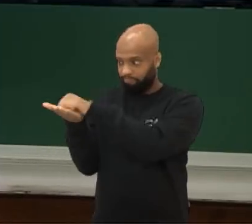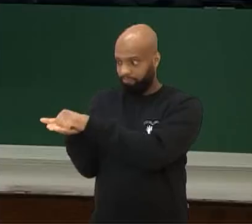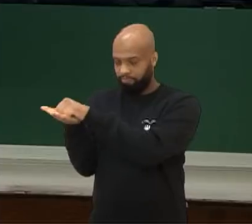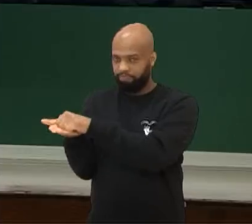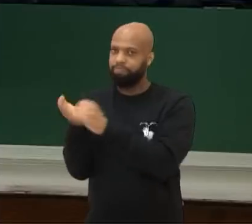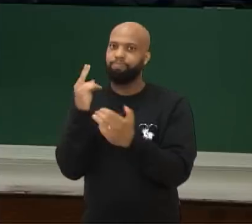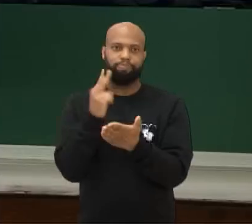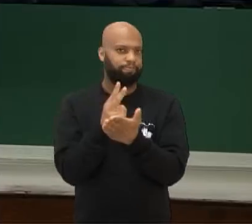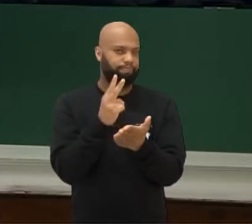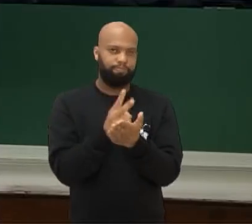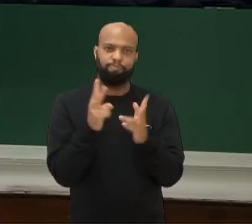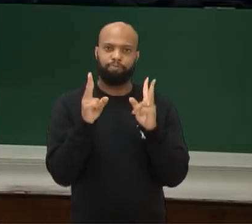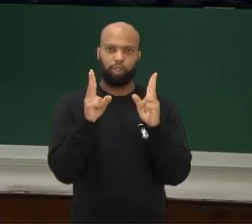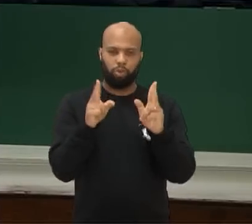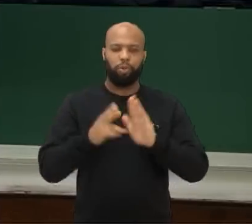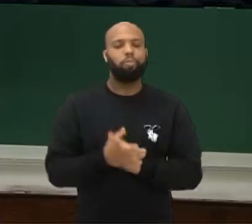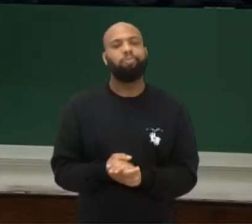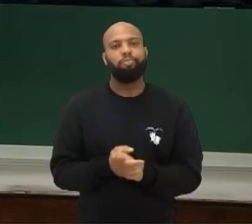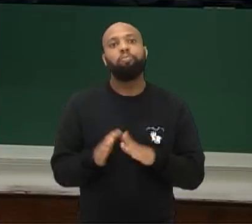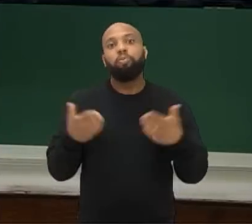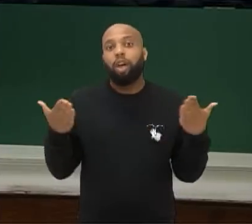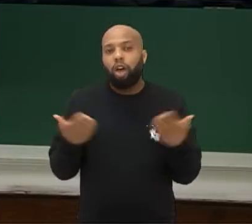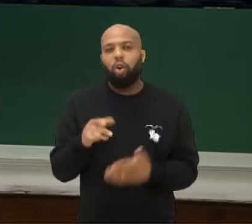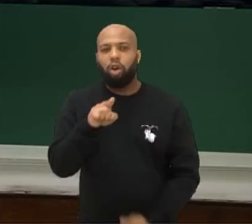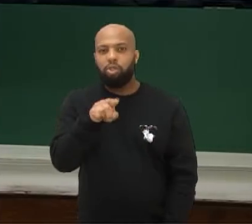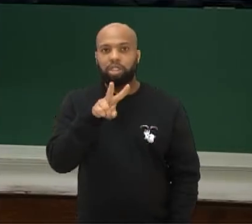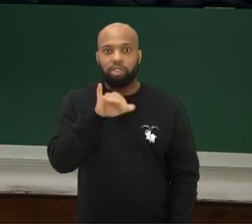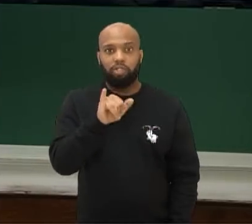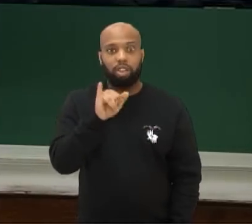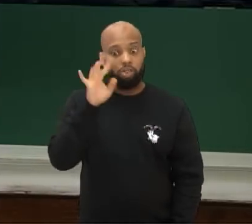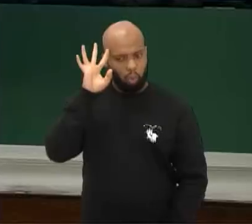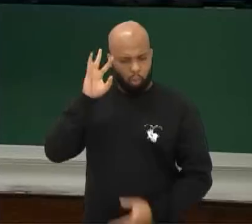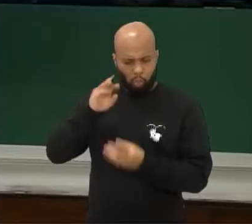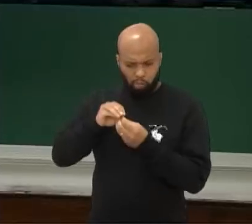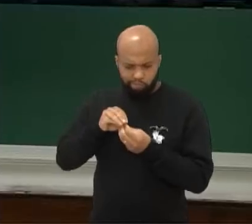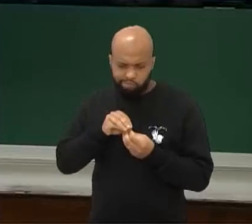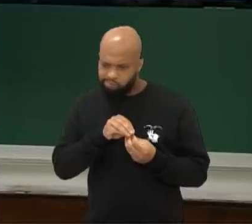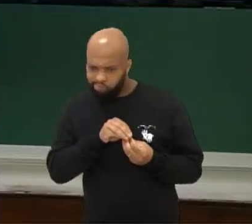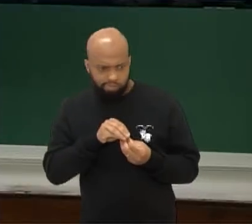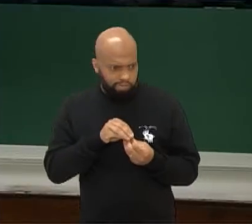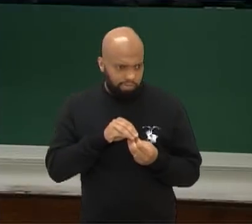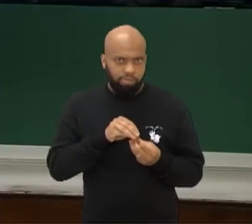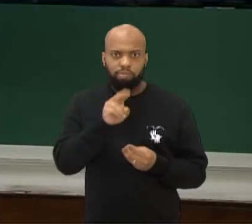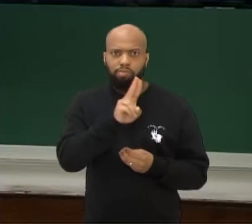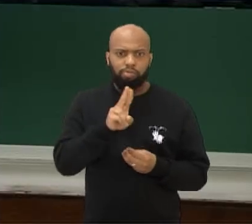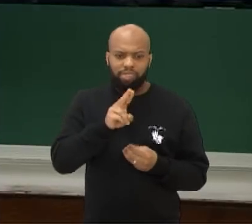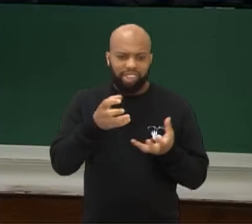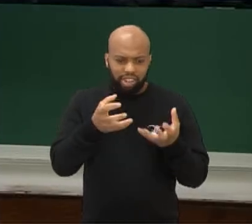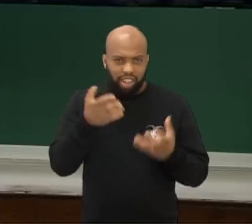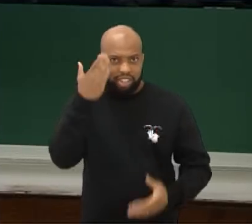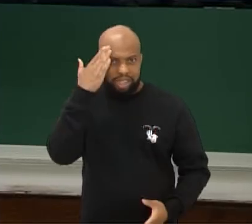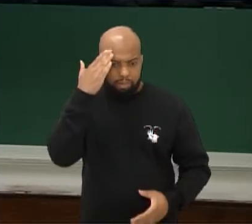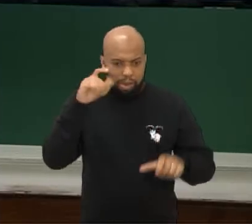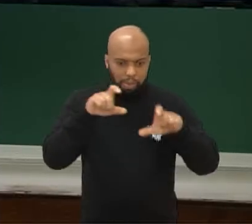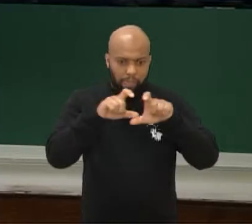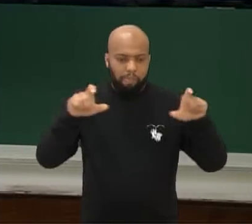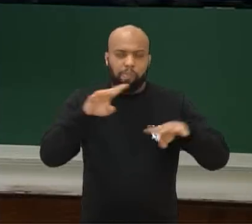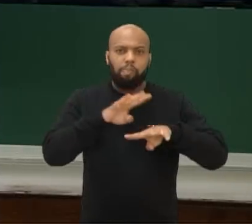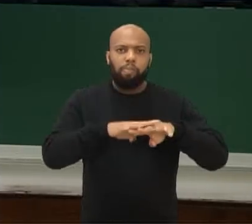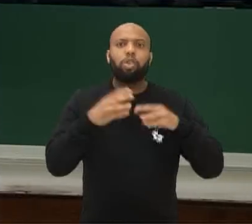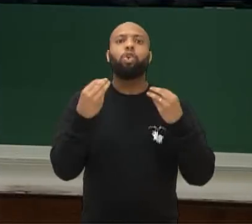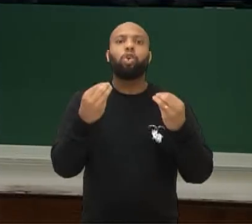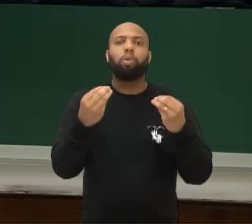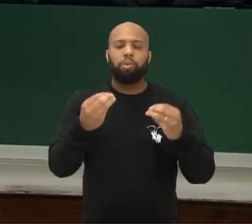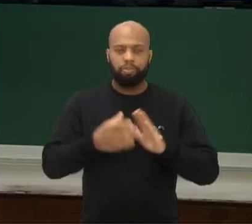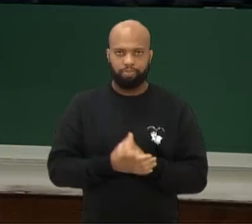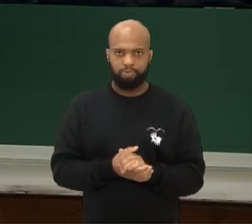ok? E ele pede então para você interpretar esse exercício por meio de uma equação. Então você vai